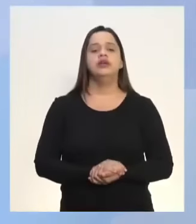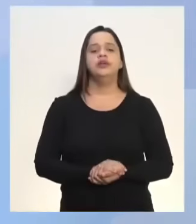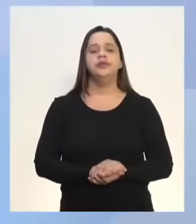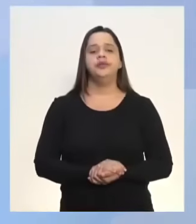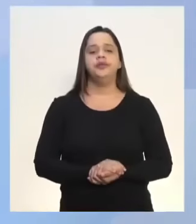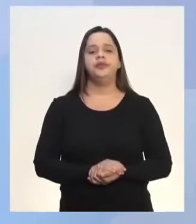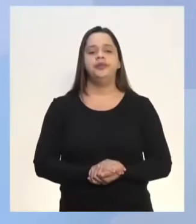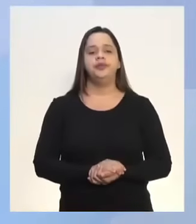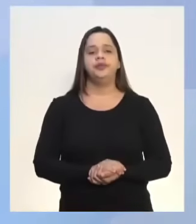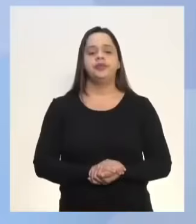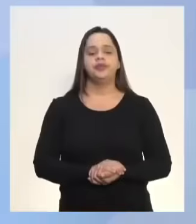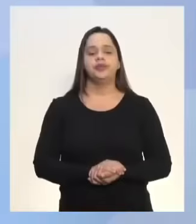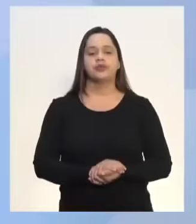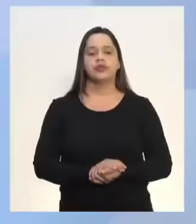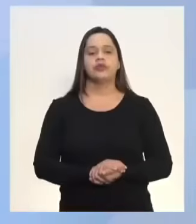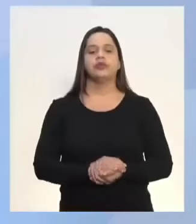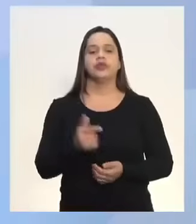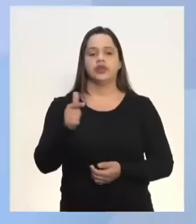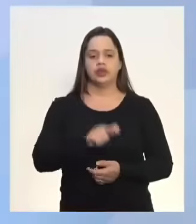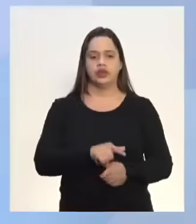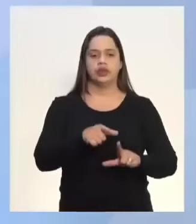8, 9,